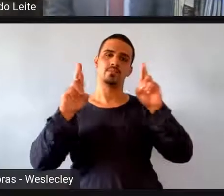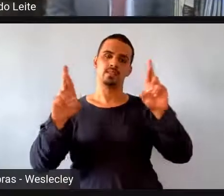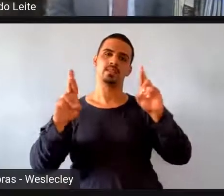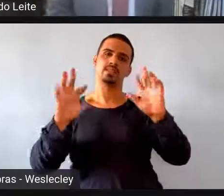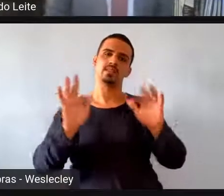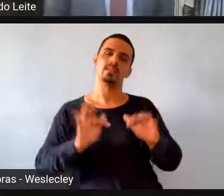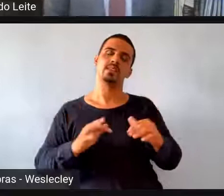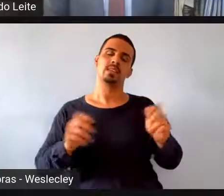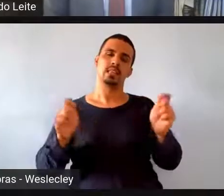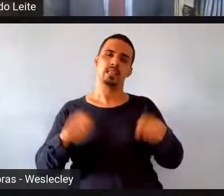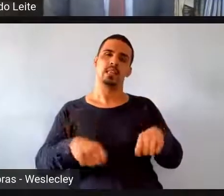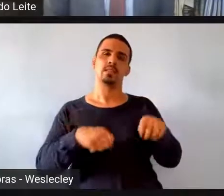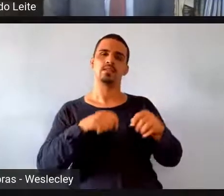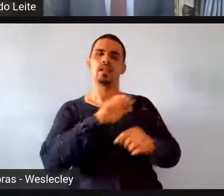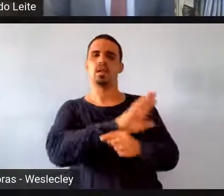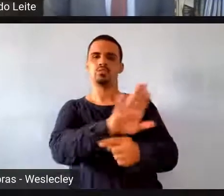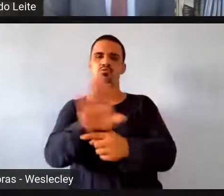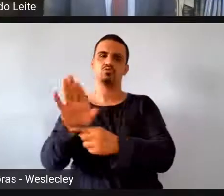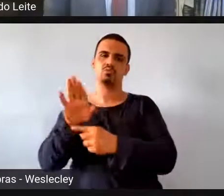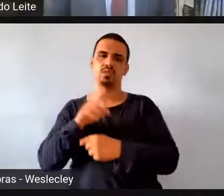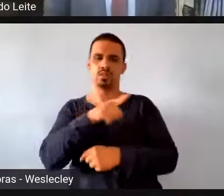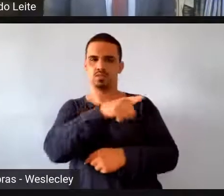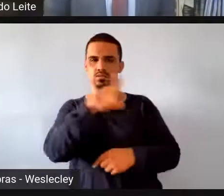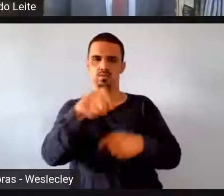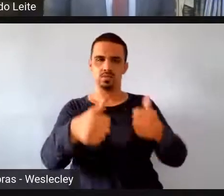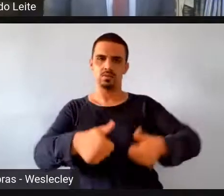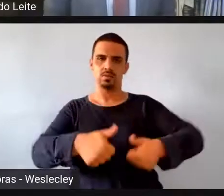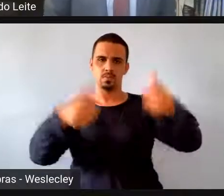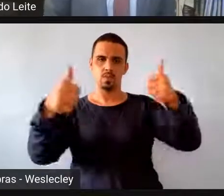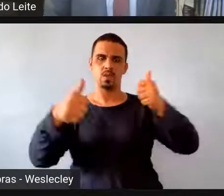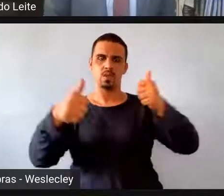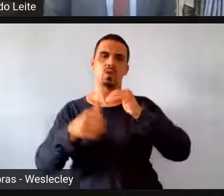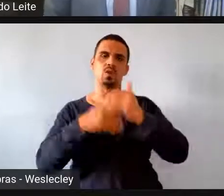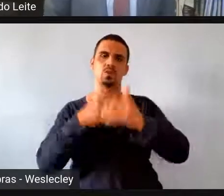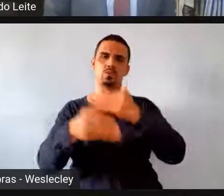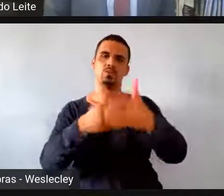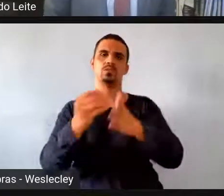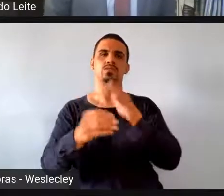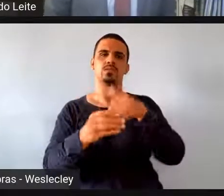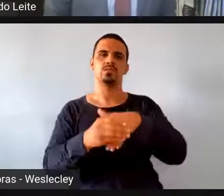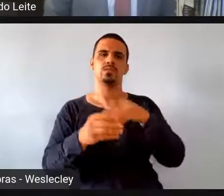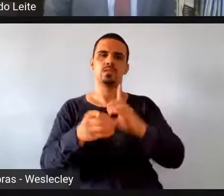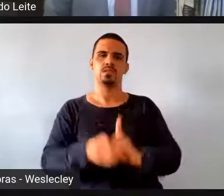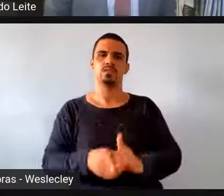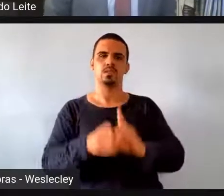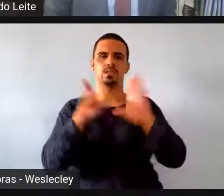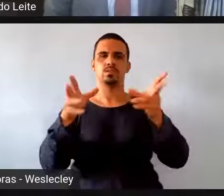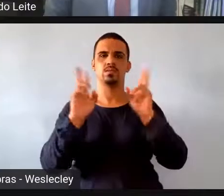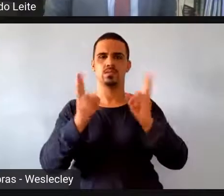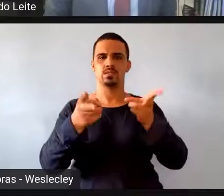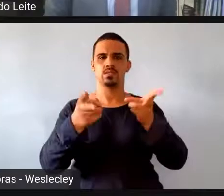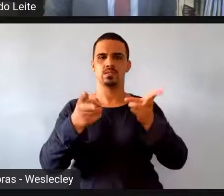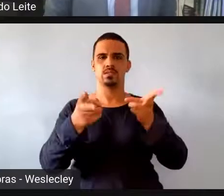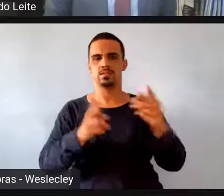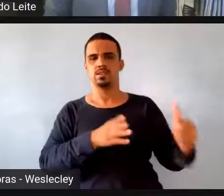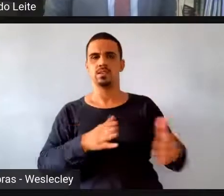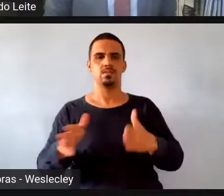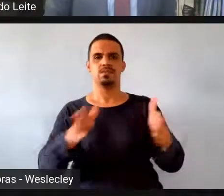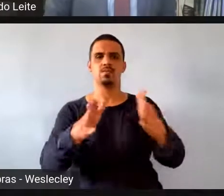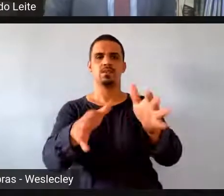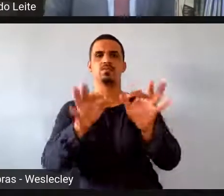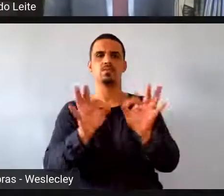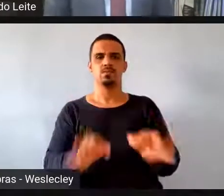para a qualificação aí do processo eleitoral e que a democracia seja sempre o nosso caminho, né? Que